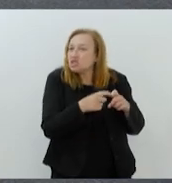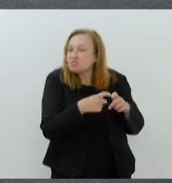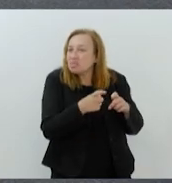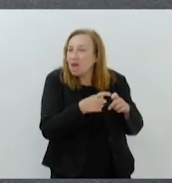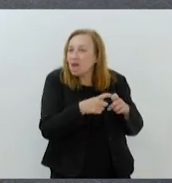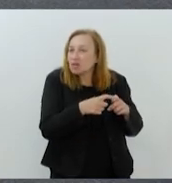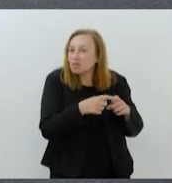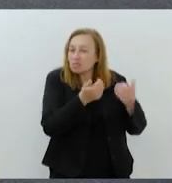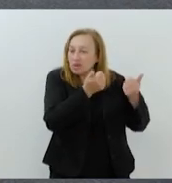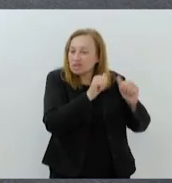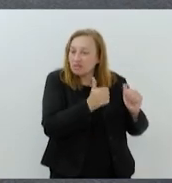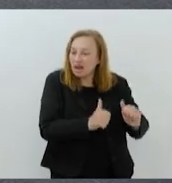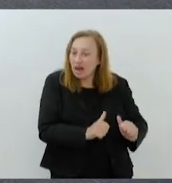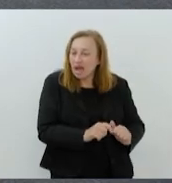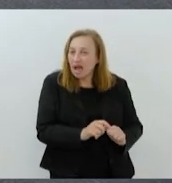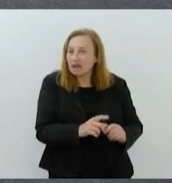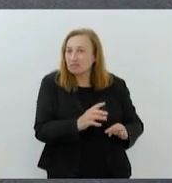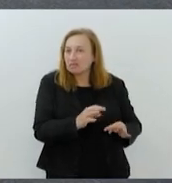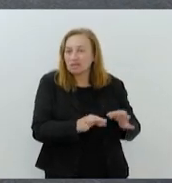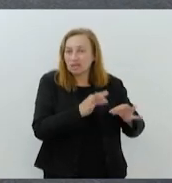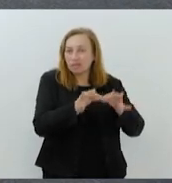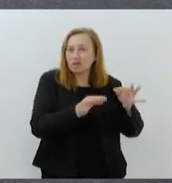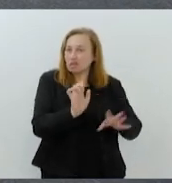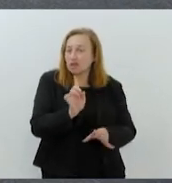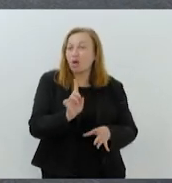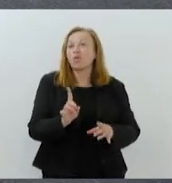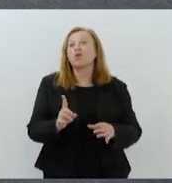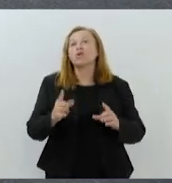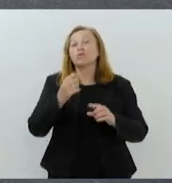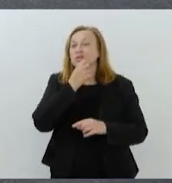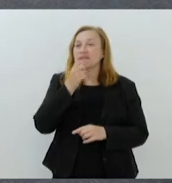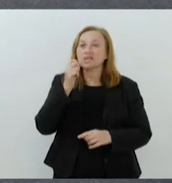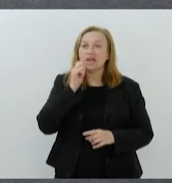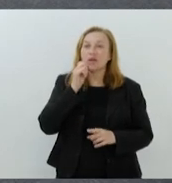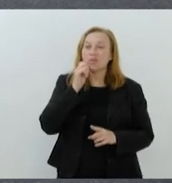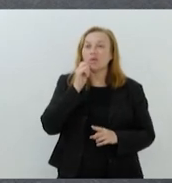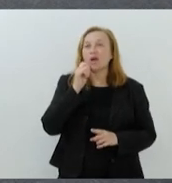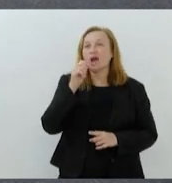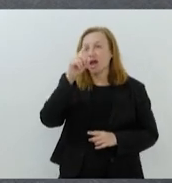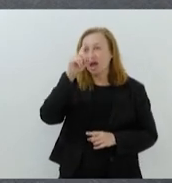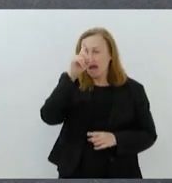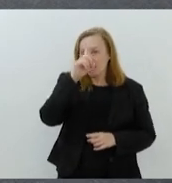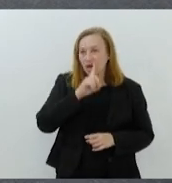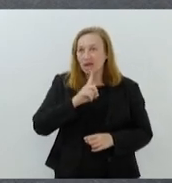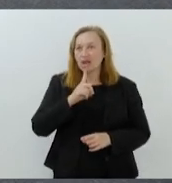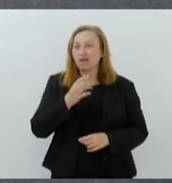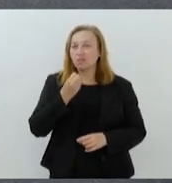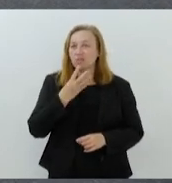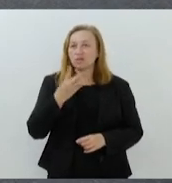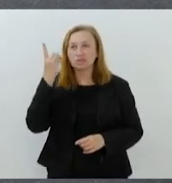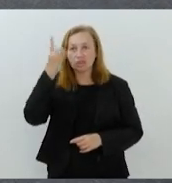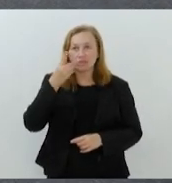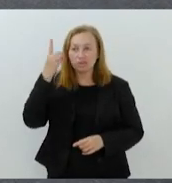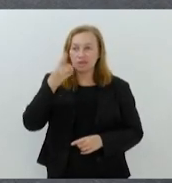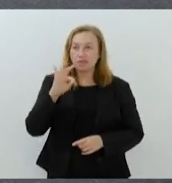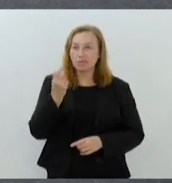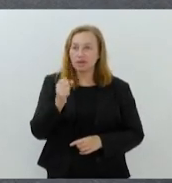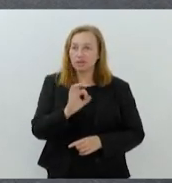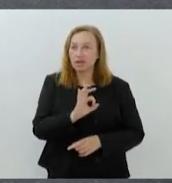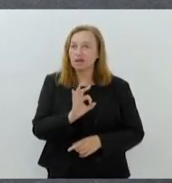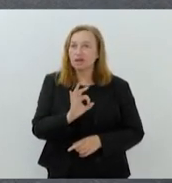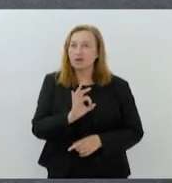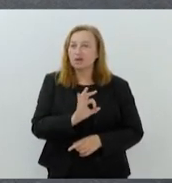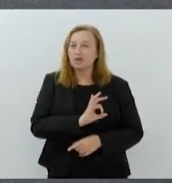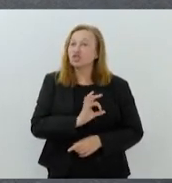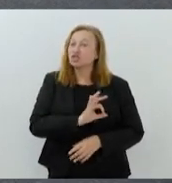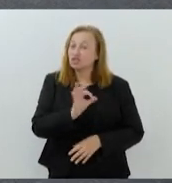né? O Setembro Amarelo não é para isso. O Setembro Amarelo, senhora presidenta, que bom vê-la aqui, deputada Marta Rocha, ele é de fato para